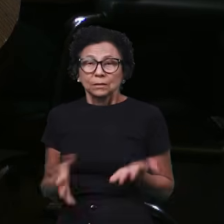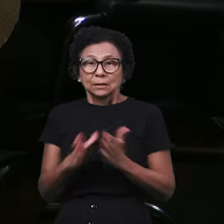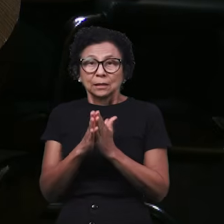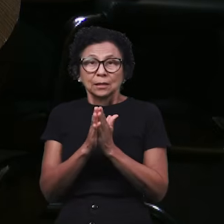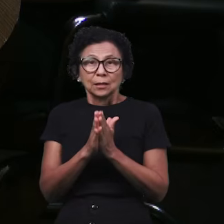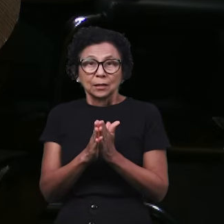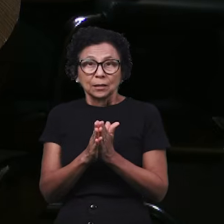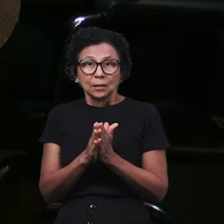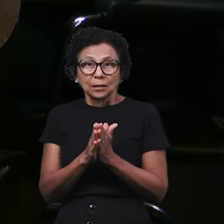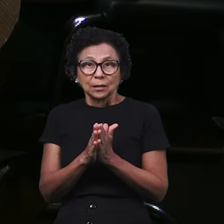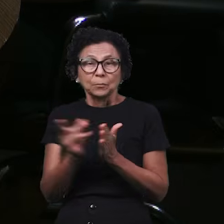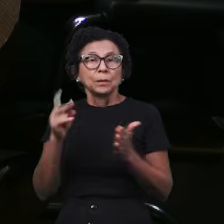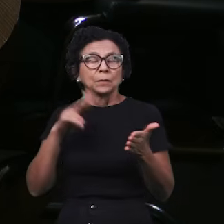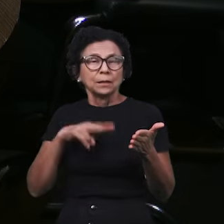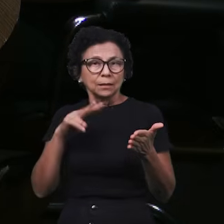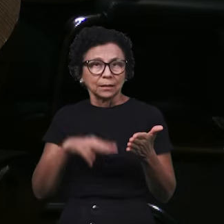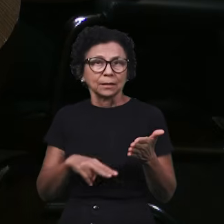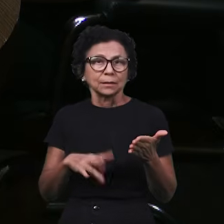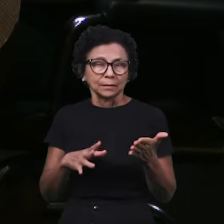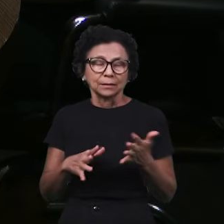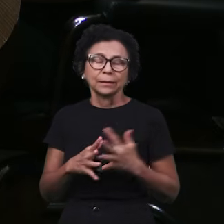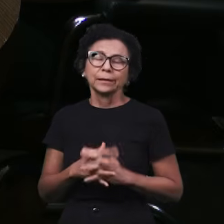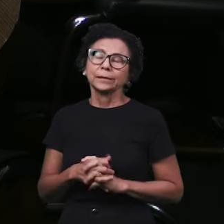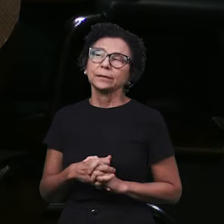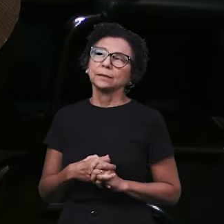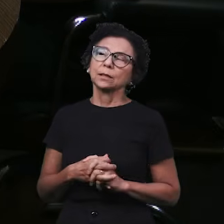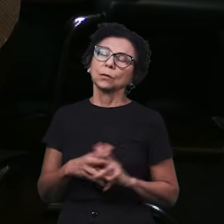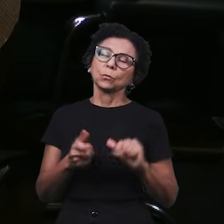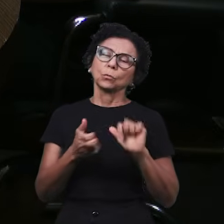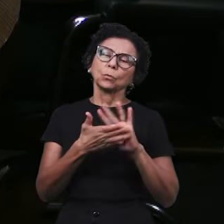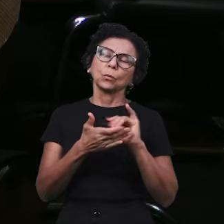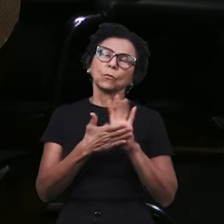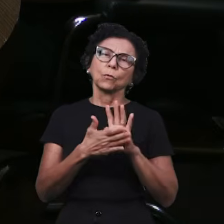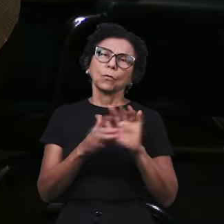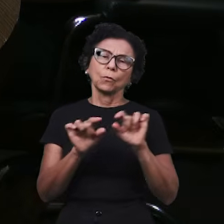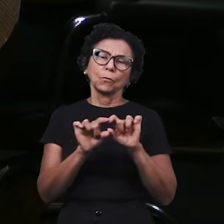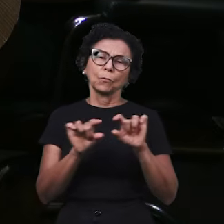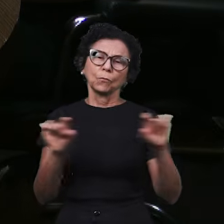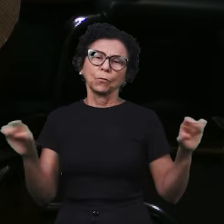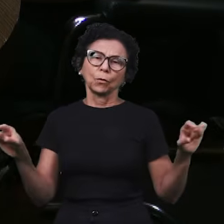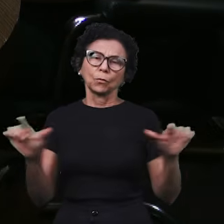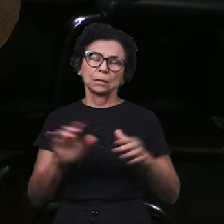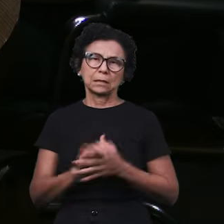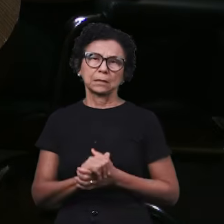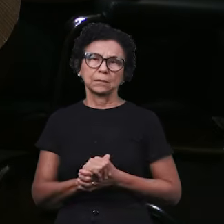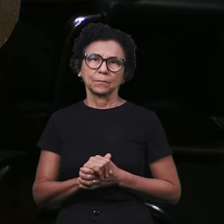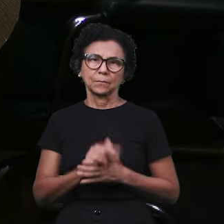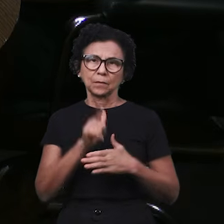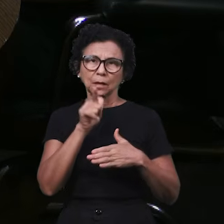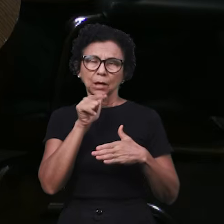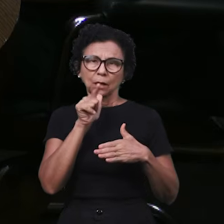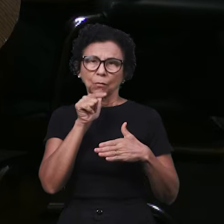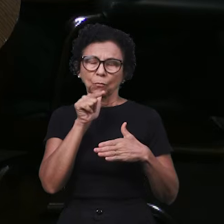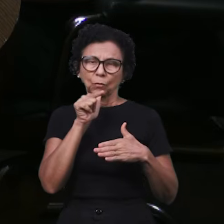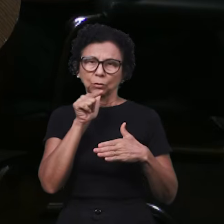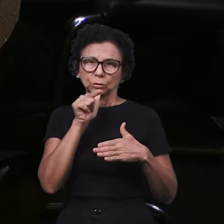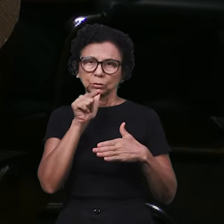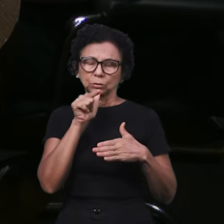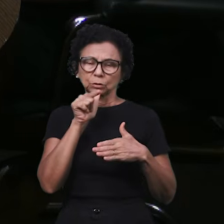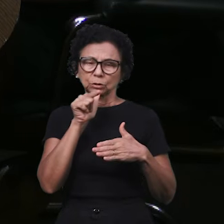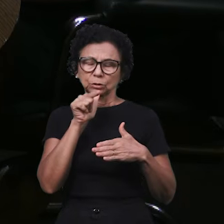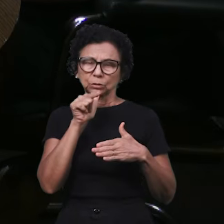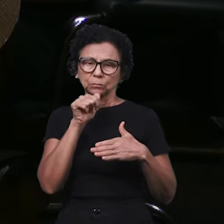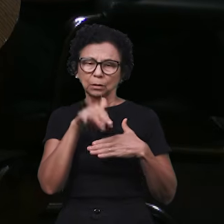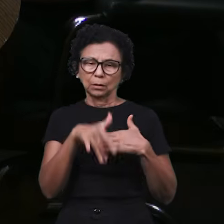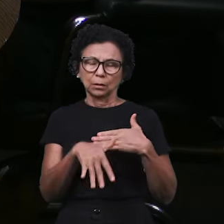interpretar esse louvor e fala bem essa expressão bem assim, ó, fonte que jorra o amor. O que eu ganhei? Você pode trazer reflexão